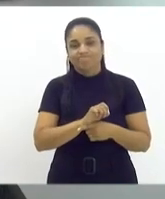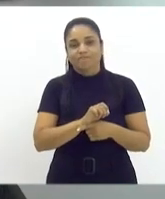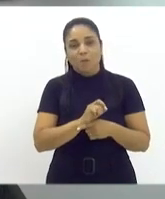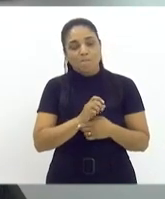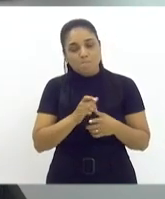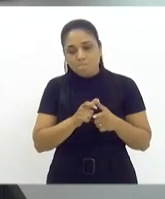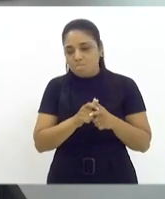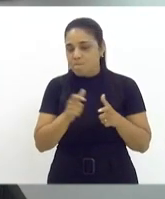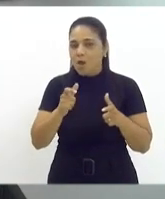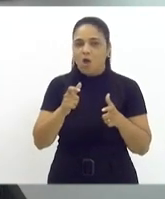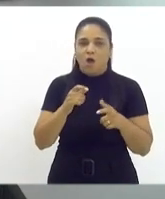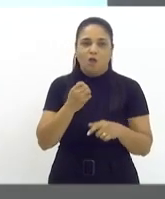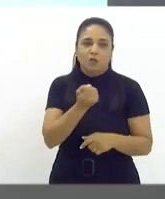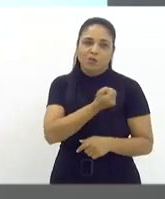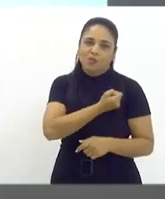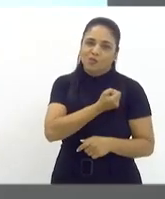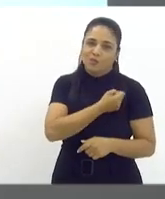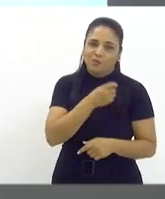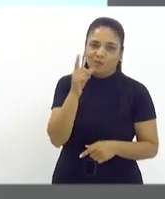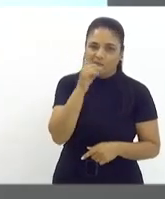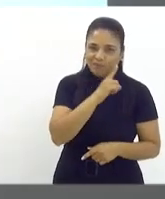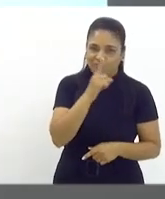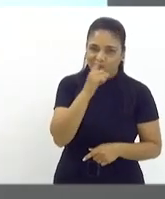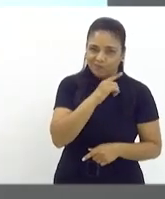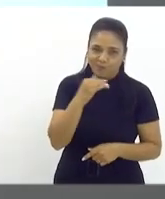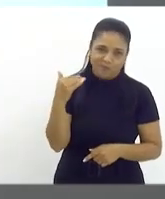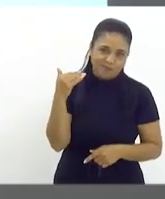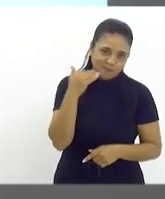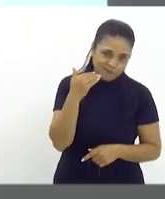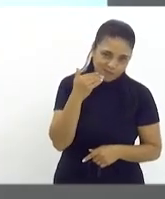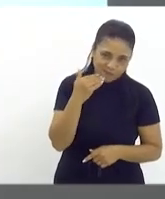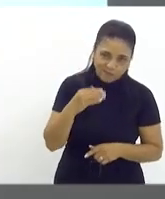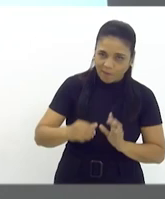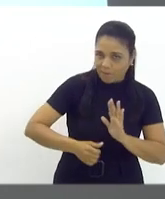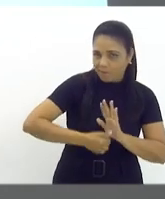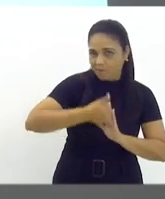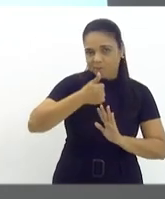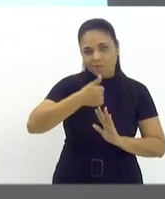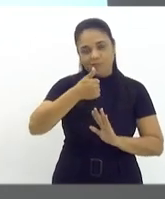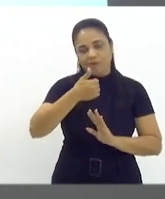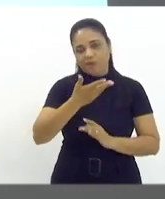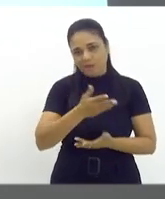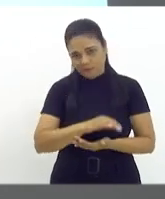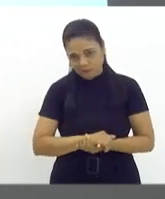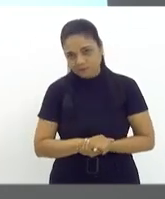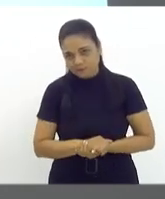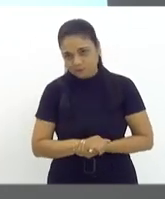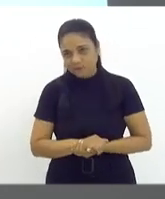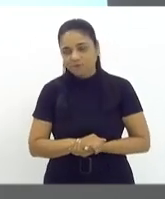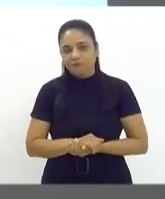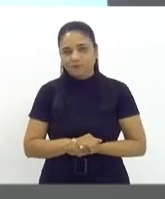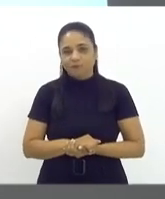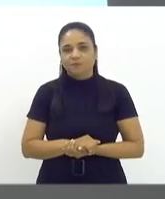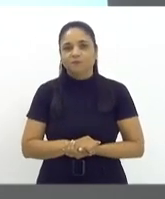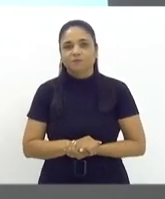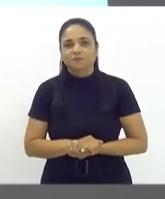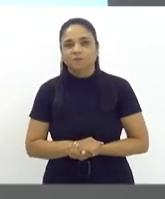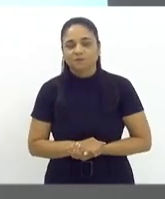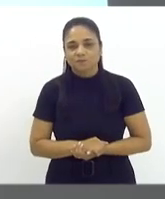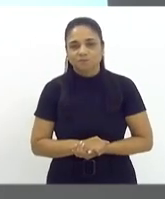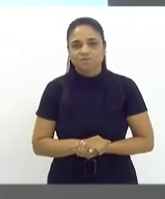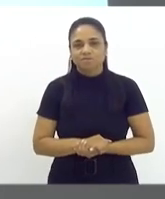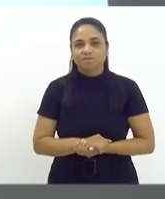ele é o protagonista né do número de equívocos do número de erros em reconhecimentos